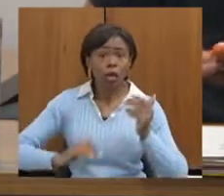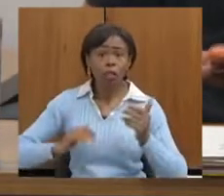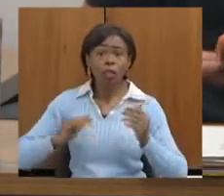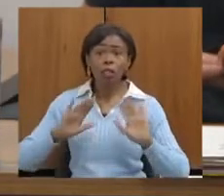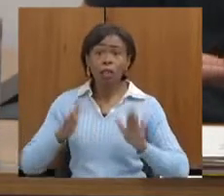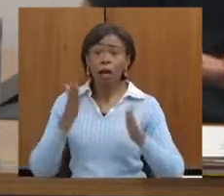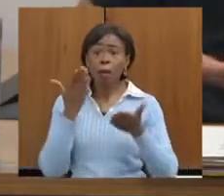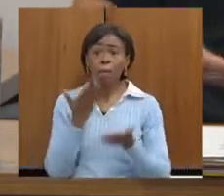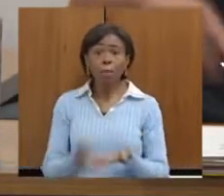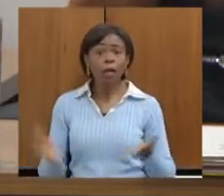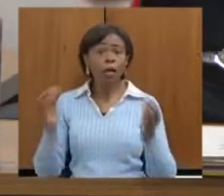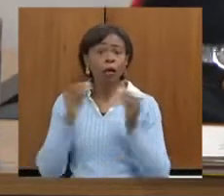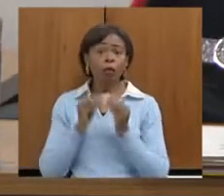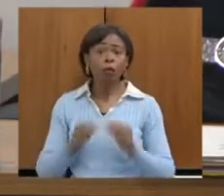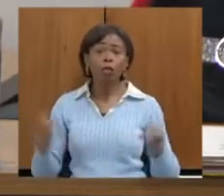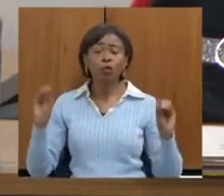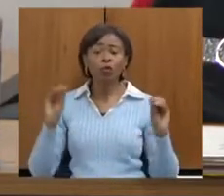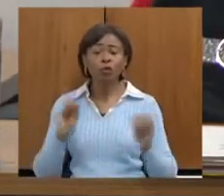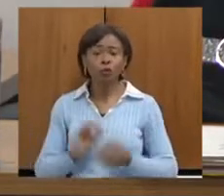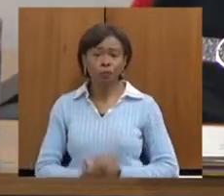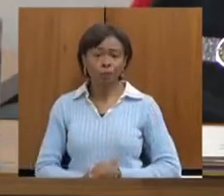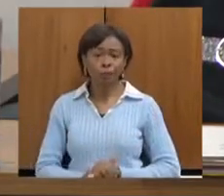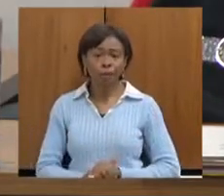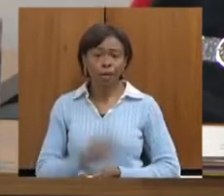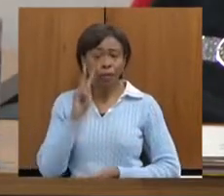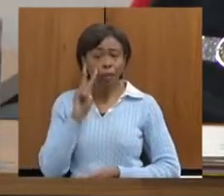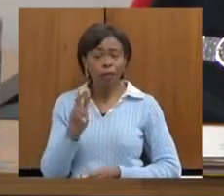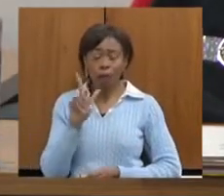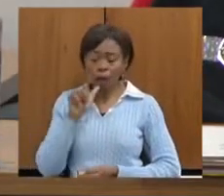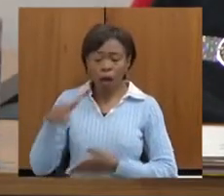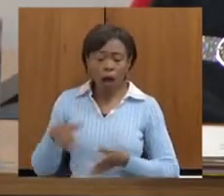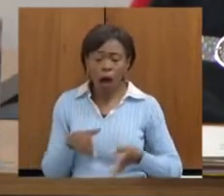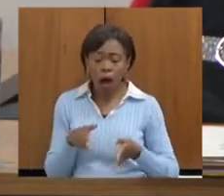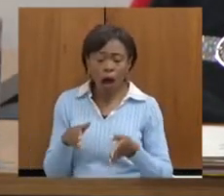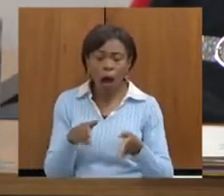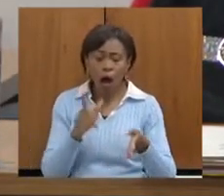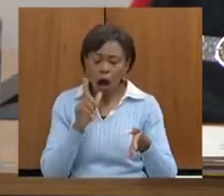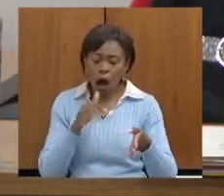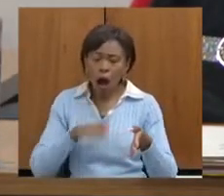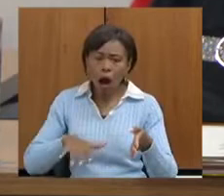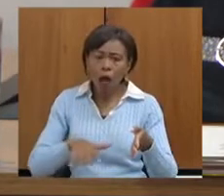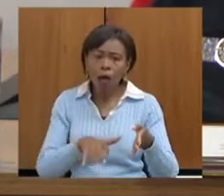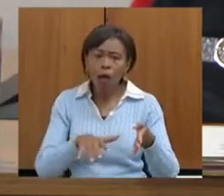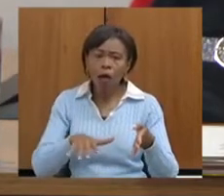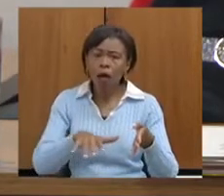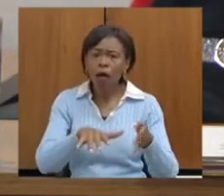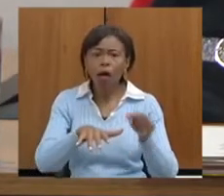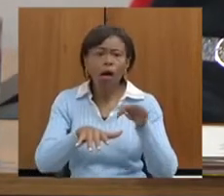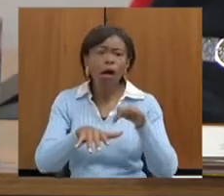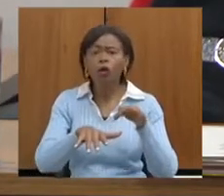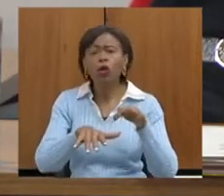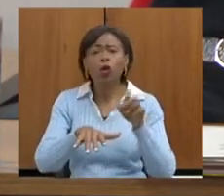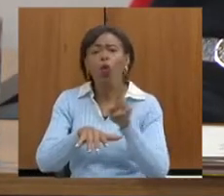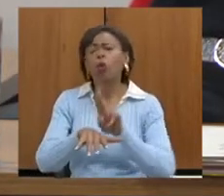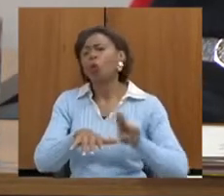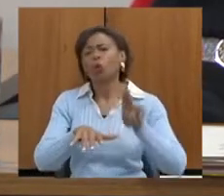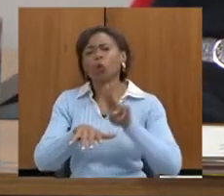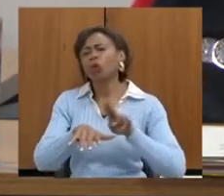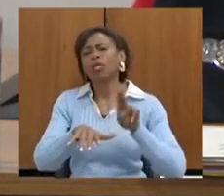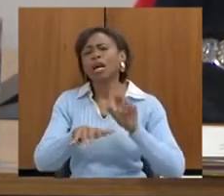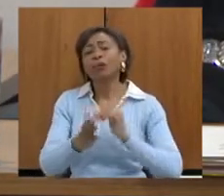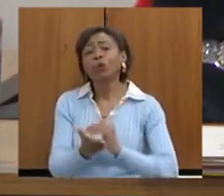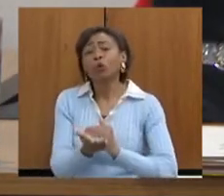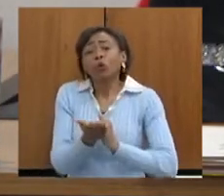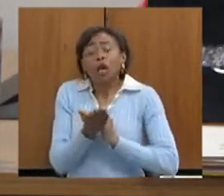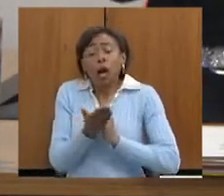perdidas como é que a gente vê a as águas dos rios são utilizadas para o exercício da